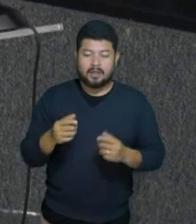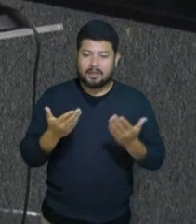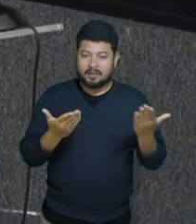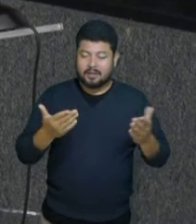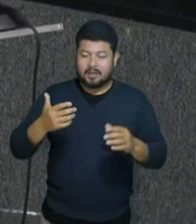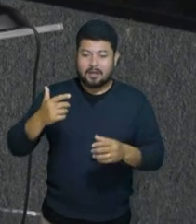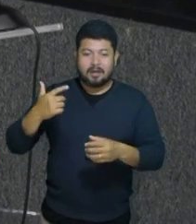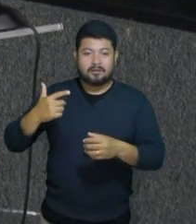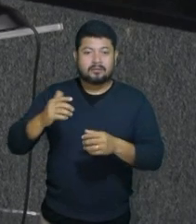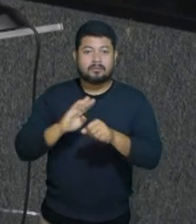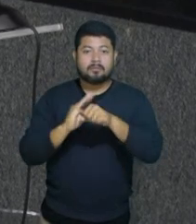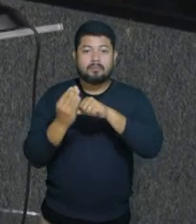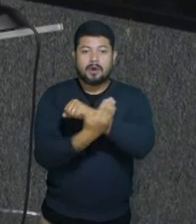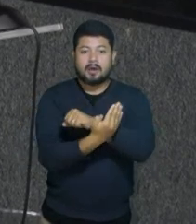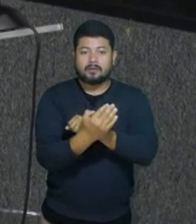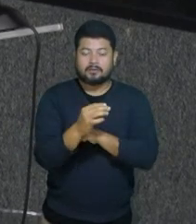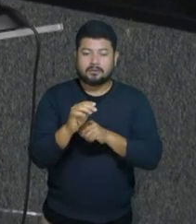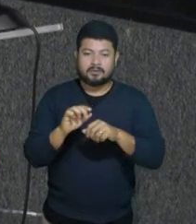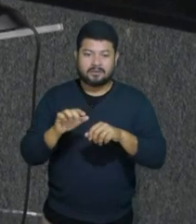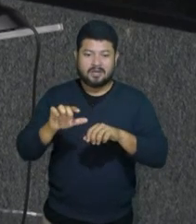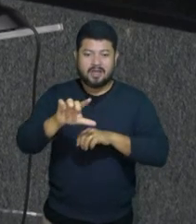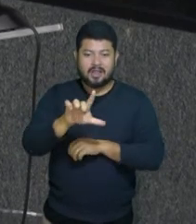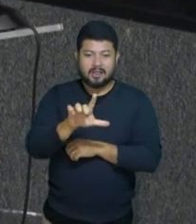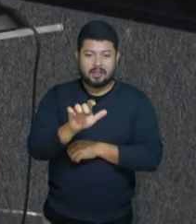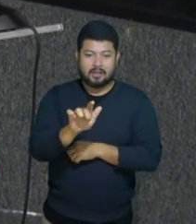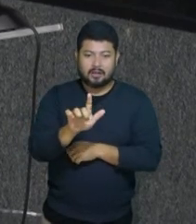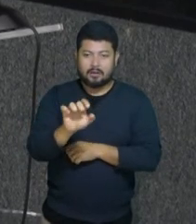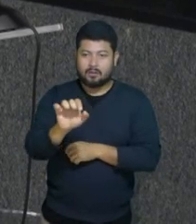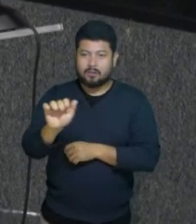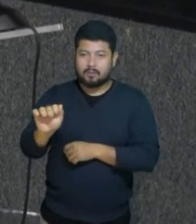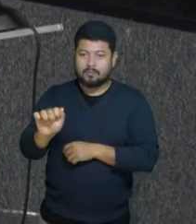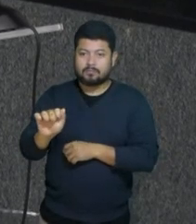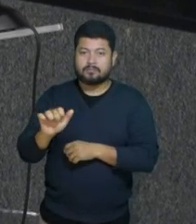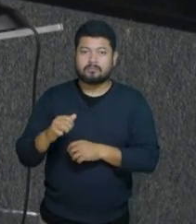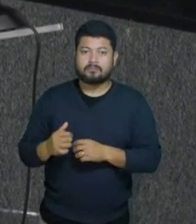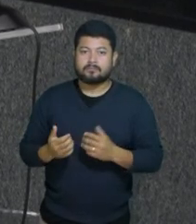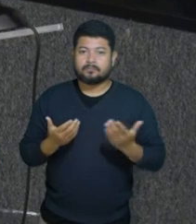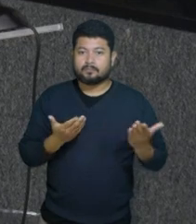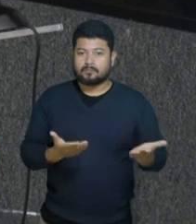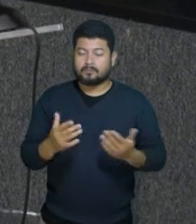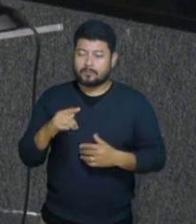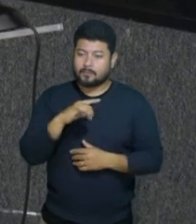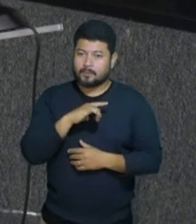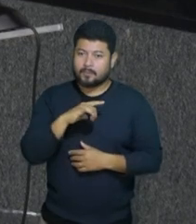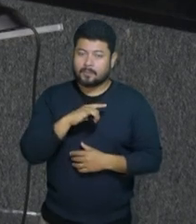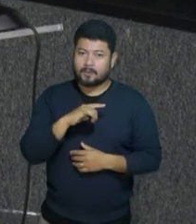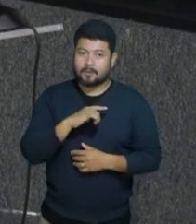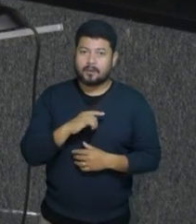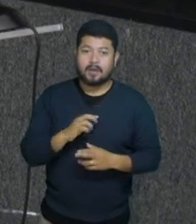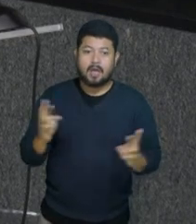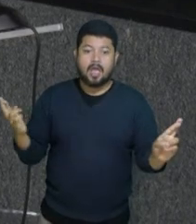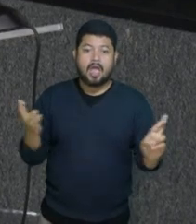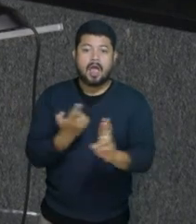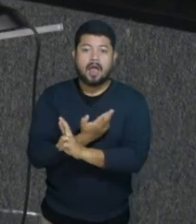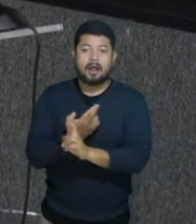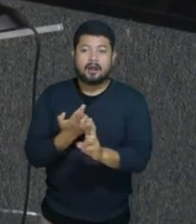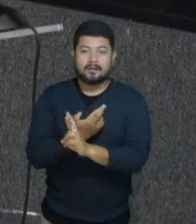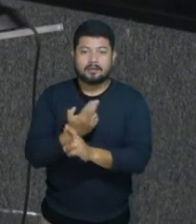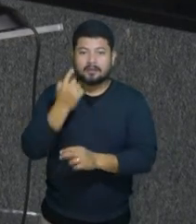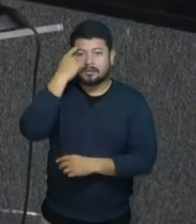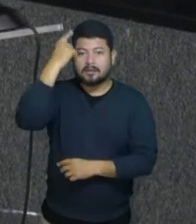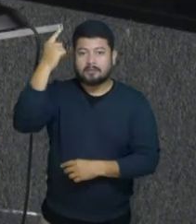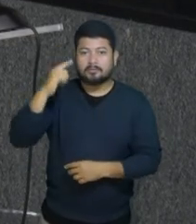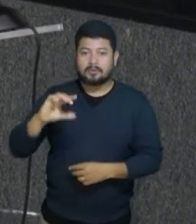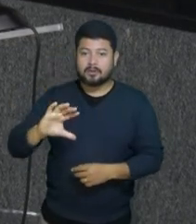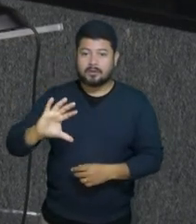para vocês, que vai passar um filme, que é o Colapso Anunciado, produzido pelo Todd Subgate, com relação àquele